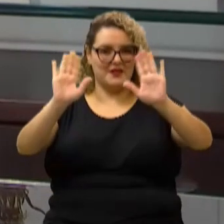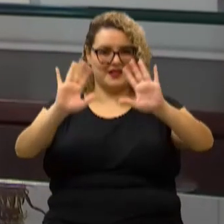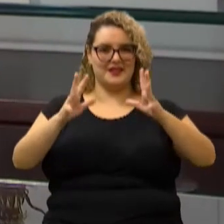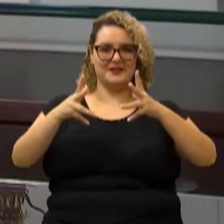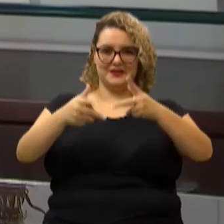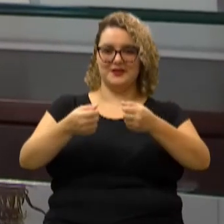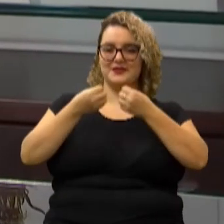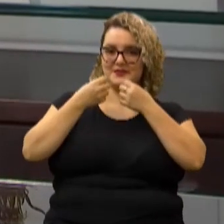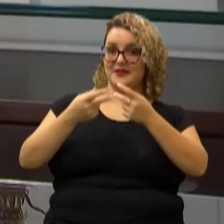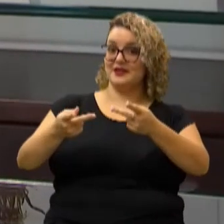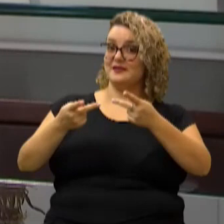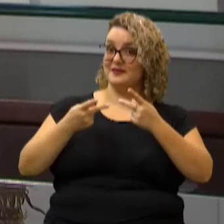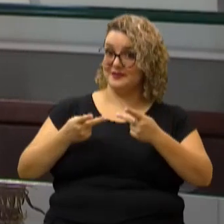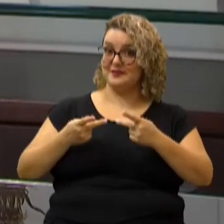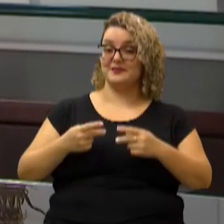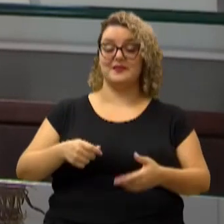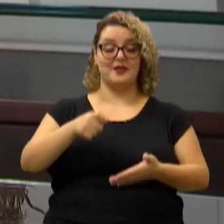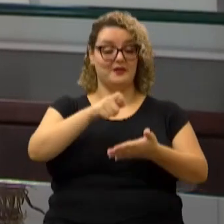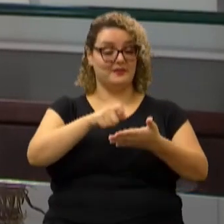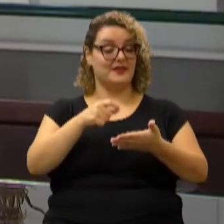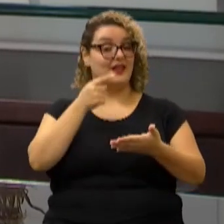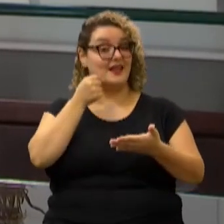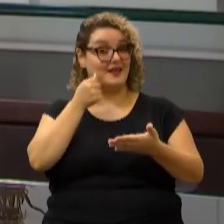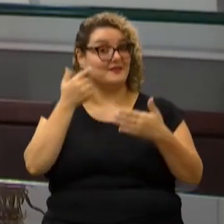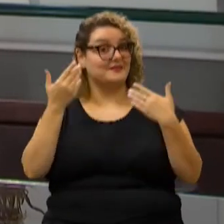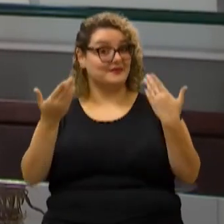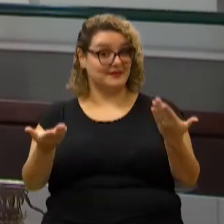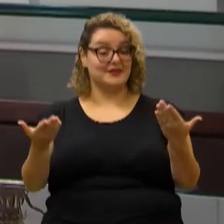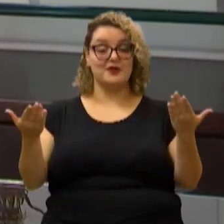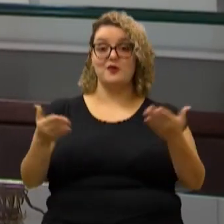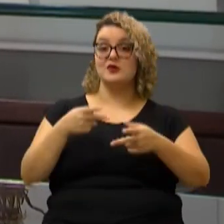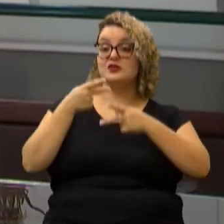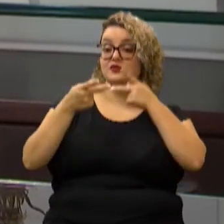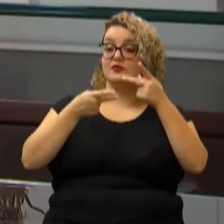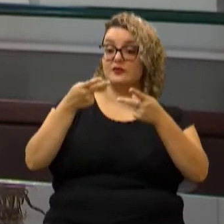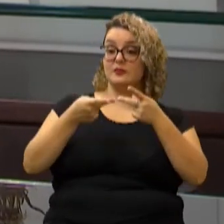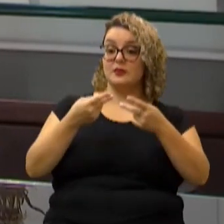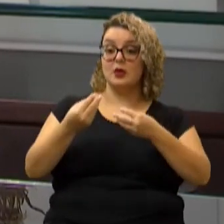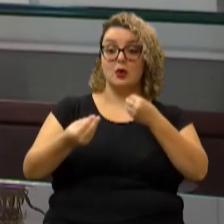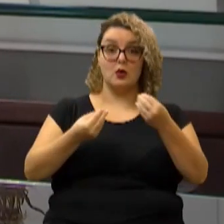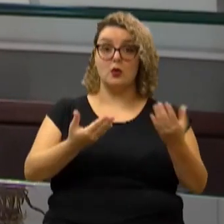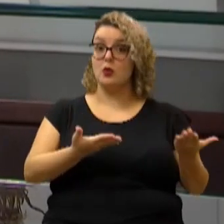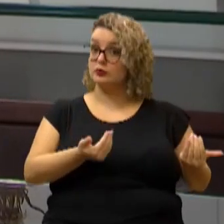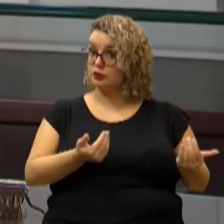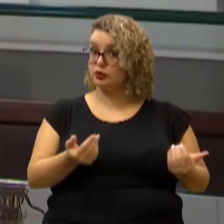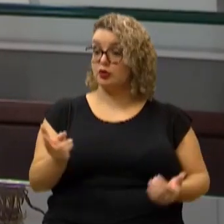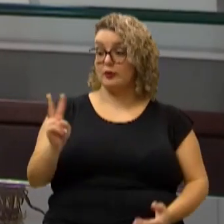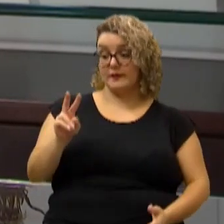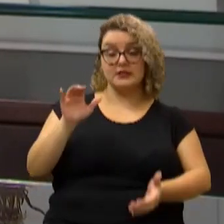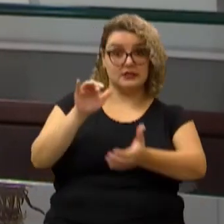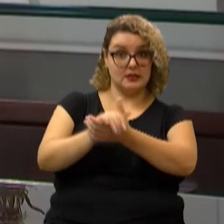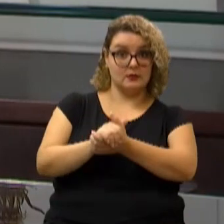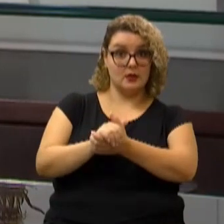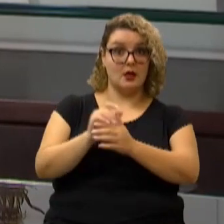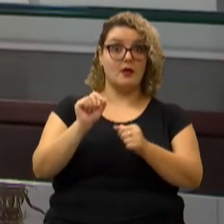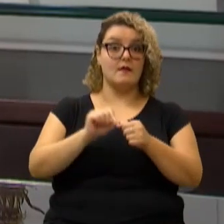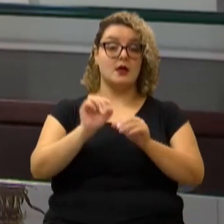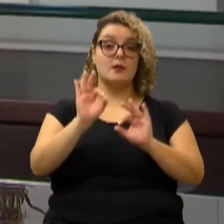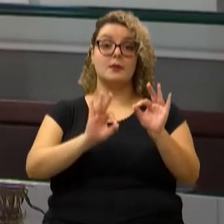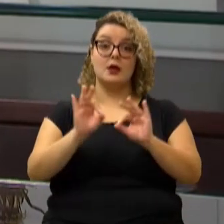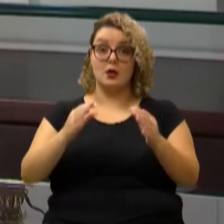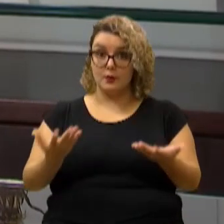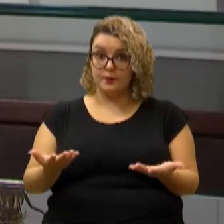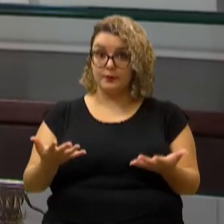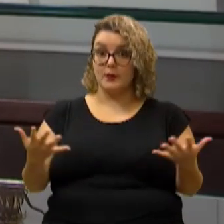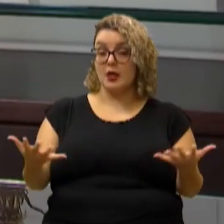Fala pessoal sejam todos muito bem vindos a mais um na ponta do lápis hoje vamos falar sobre como os jovens casais fazem para